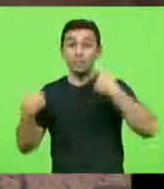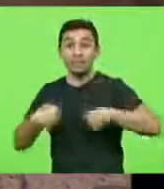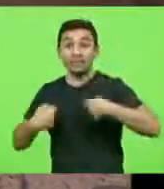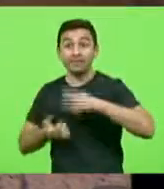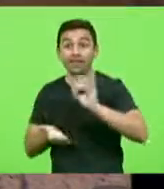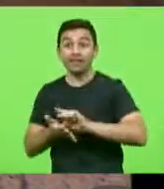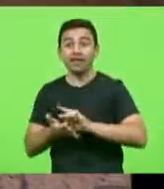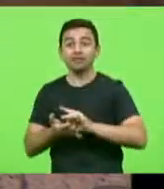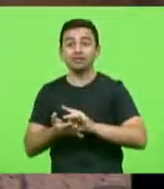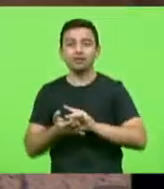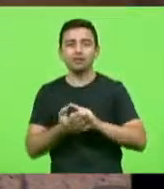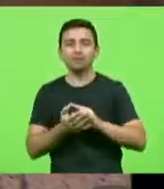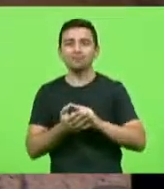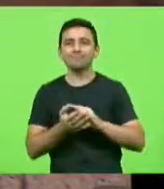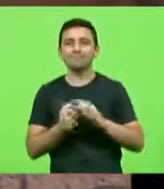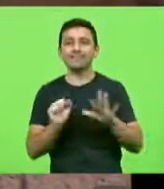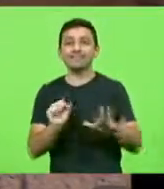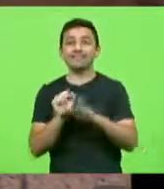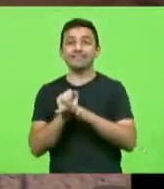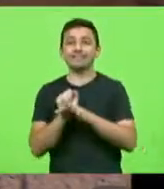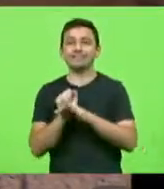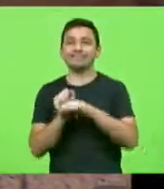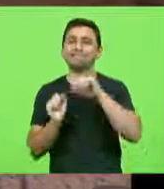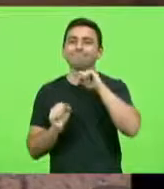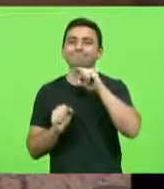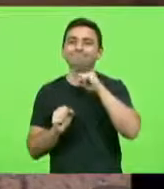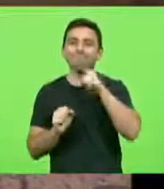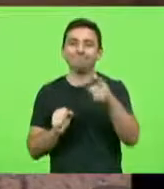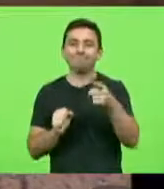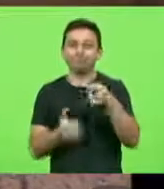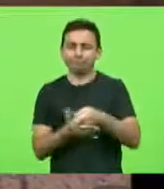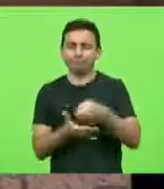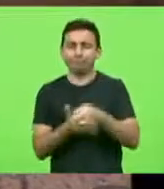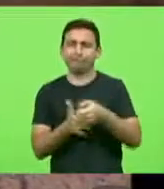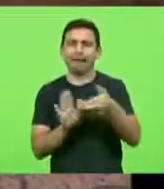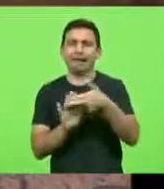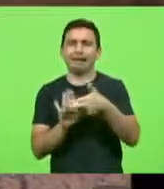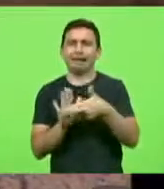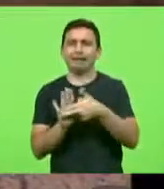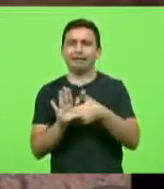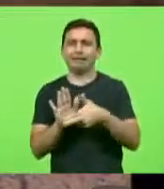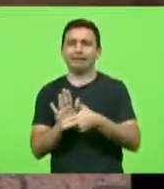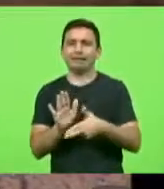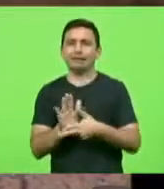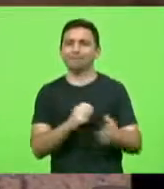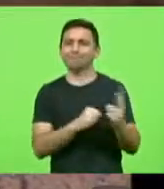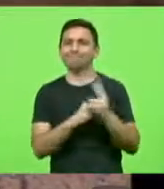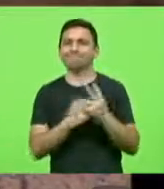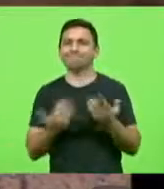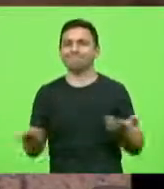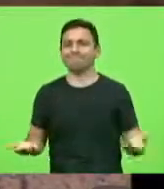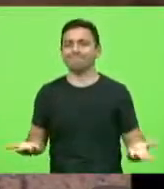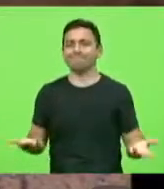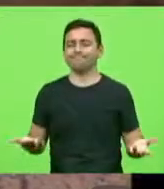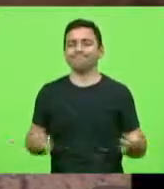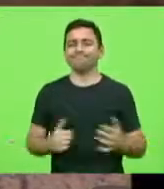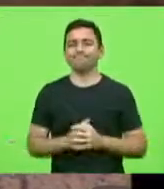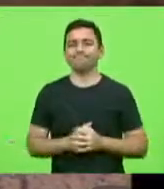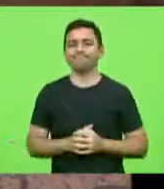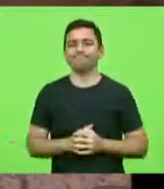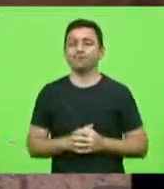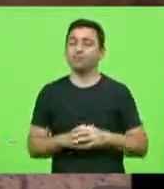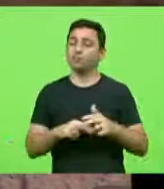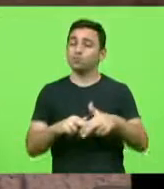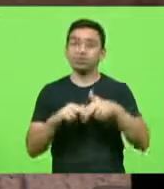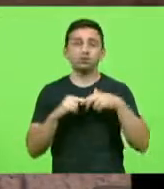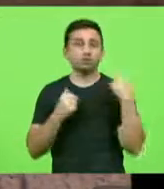como ofertar aquilo que são as exigências que imputam lá para dar o empréstimo. Por isso,